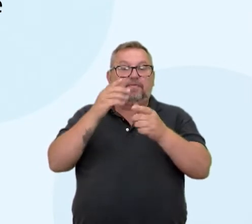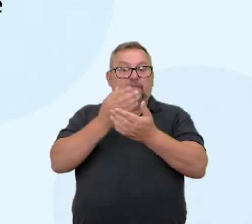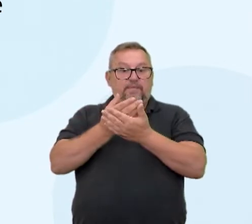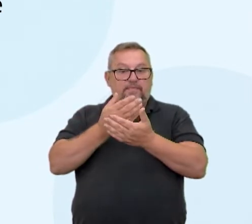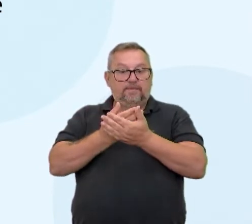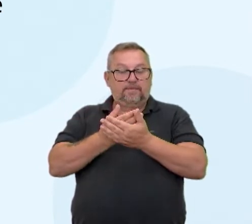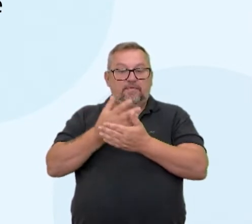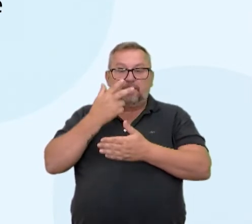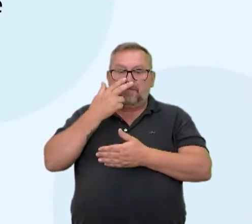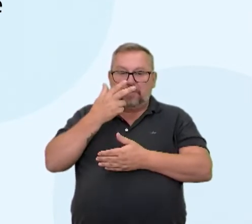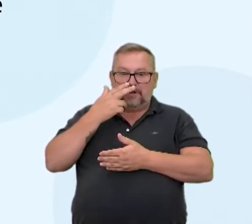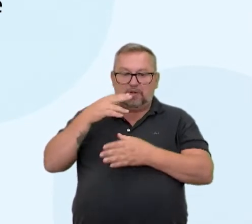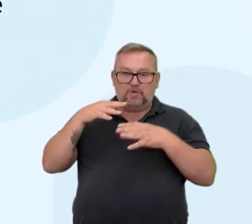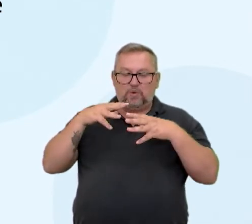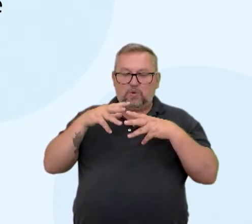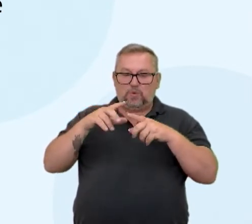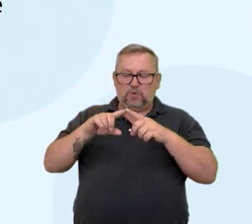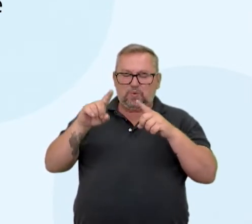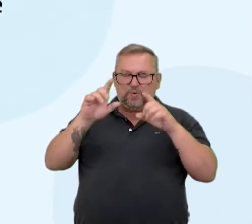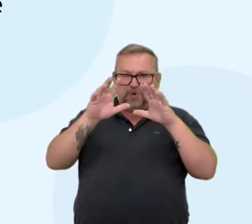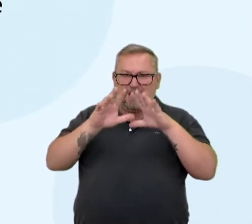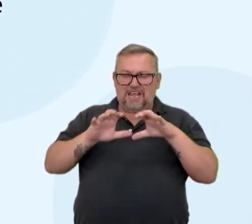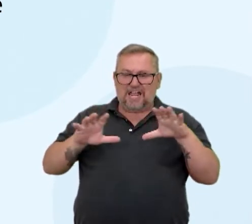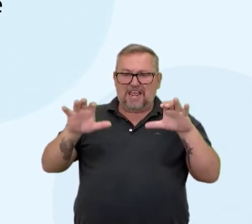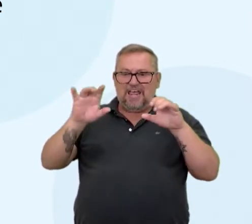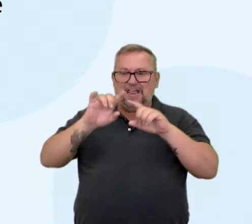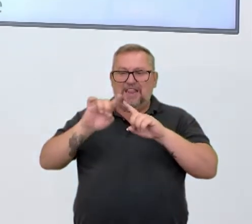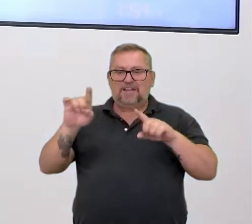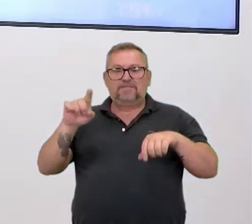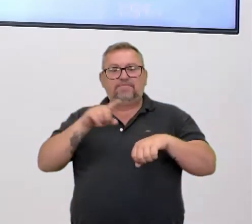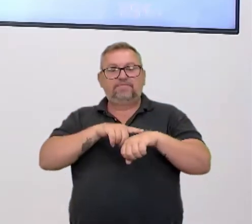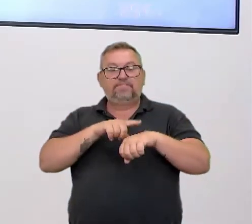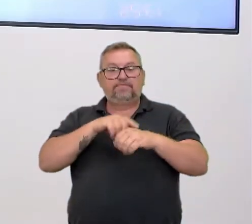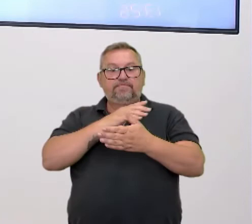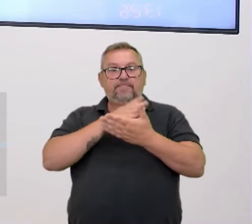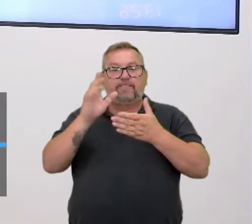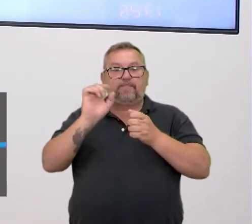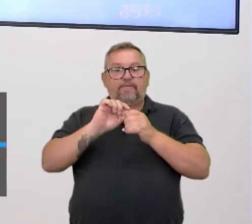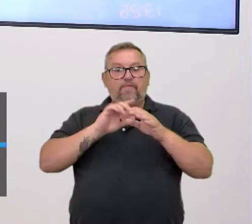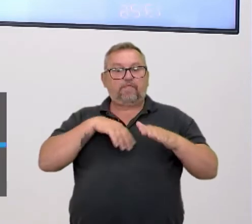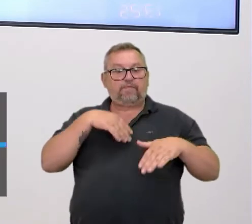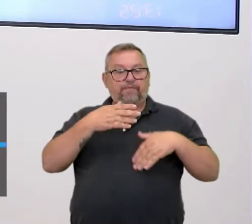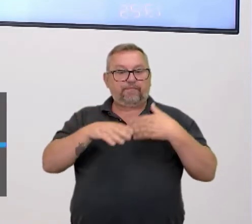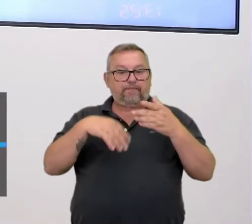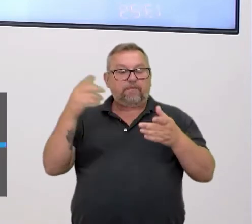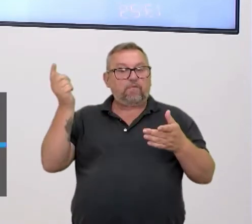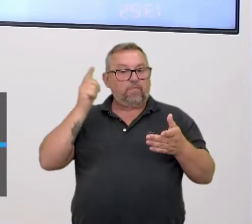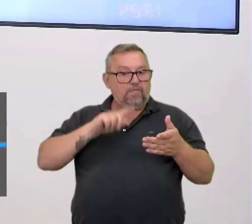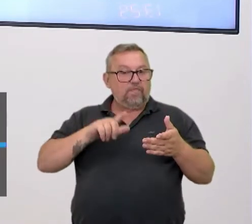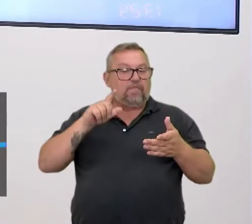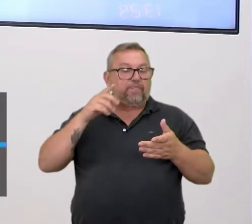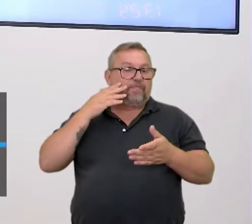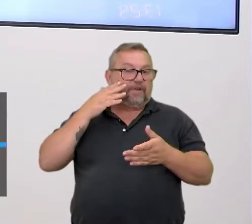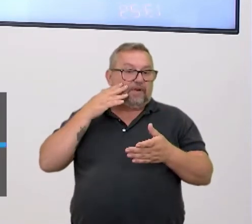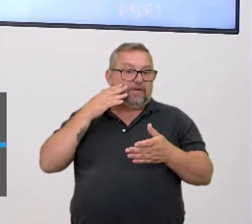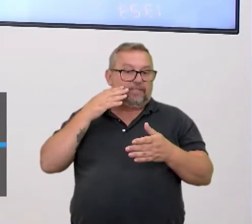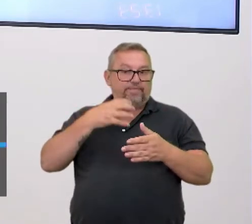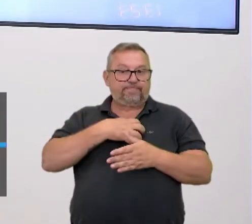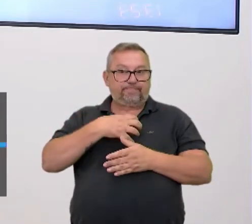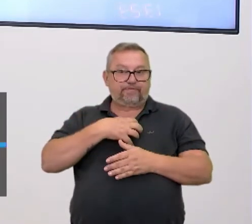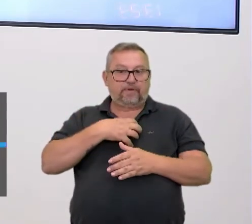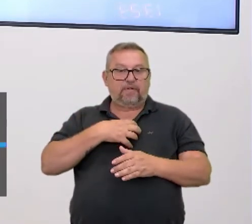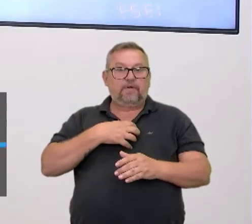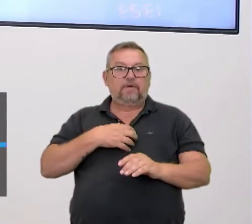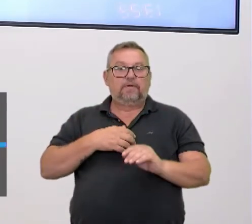Parece tudo muito abstrato, mas na hora que você começa a construir os processos, você começa a entender de uma